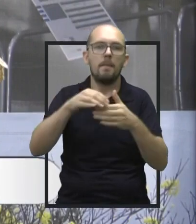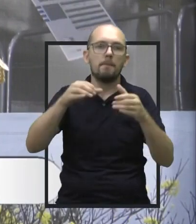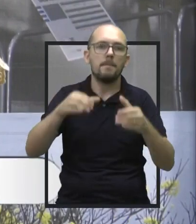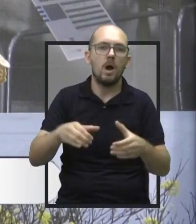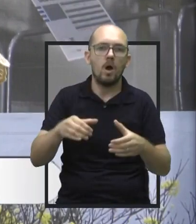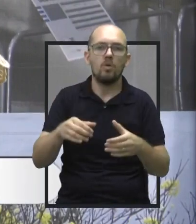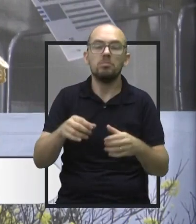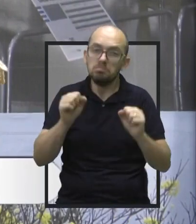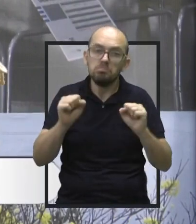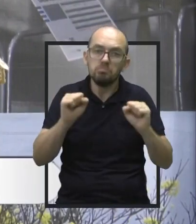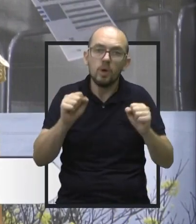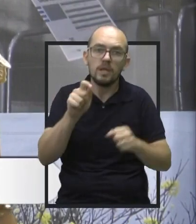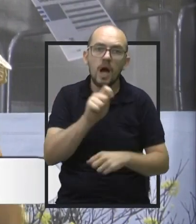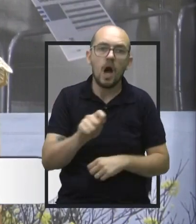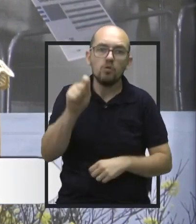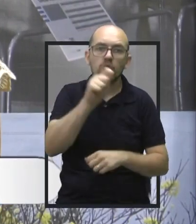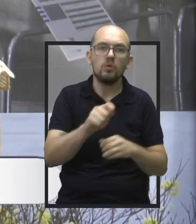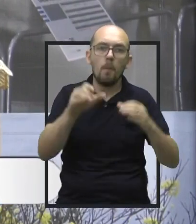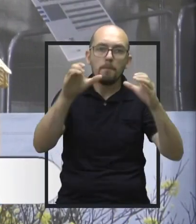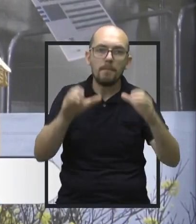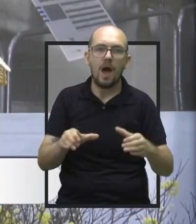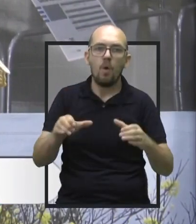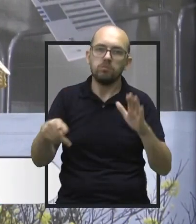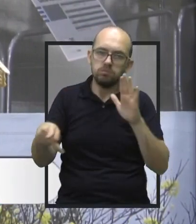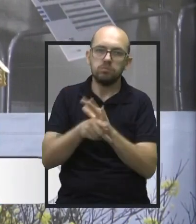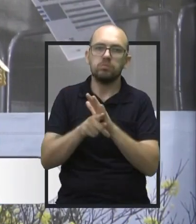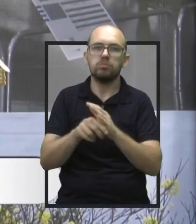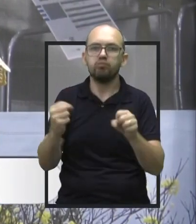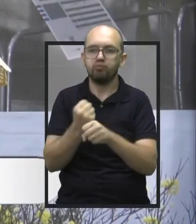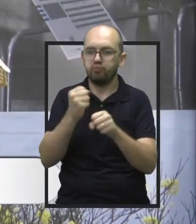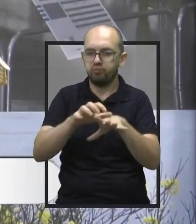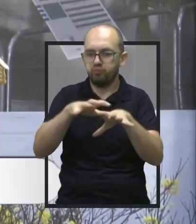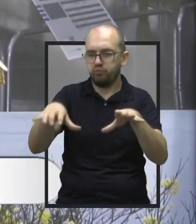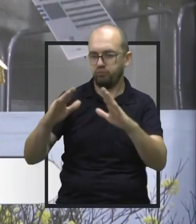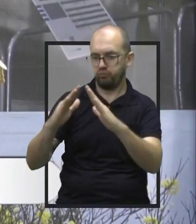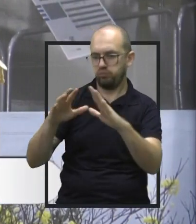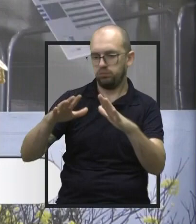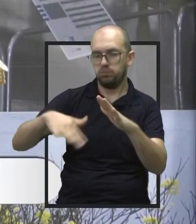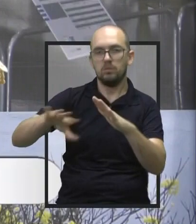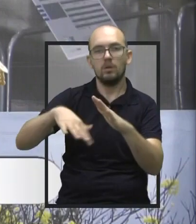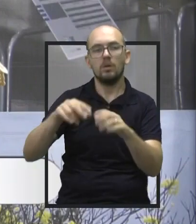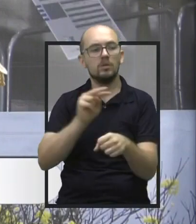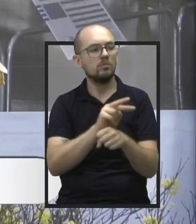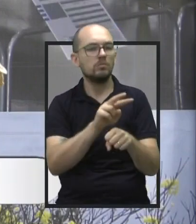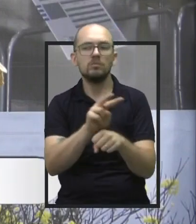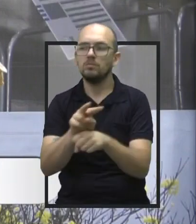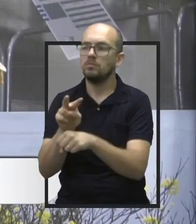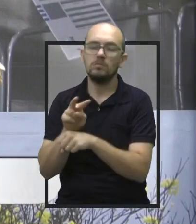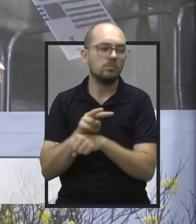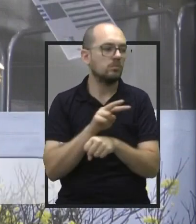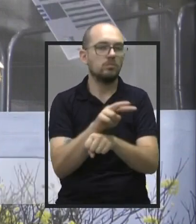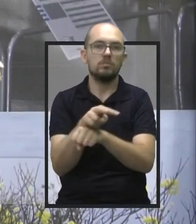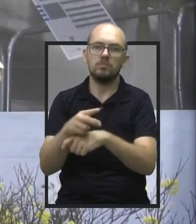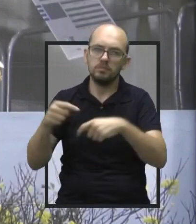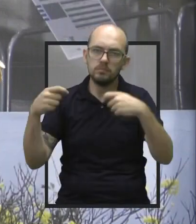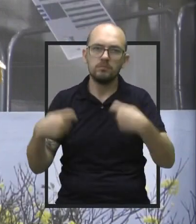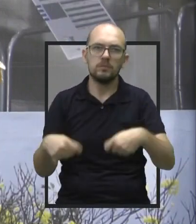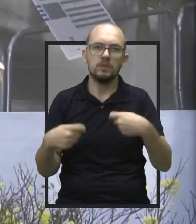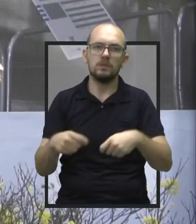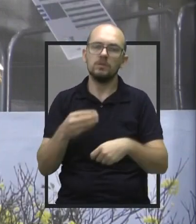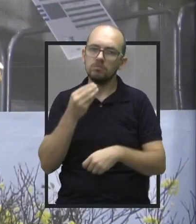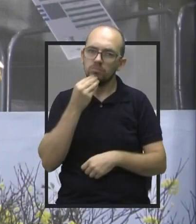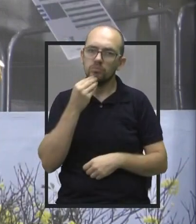associação de bairros, poderia ser construído ali uma associação de bairros ao lado, ali um local físico, né, para associação de bairros, para